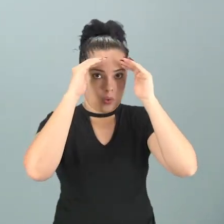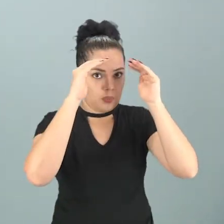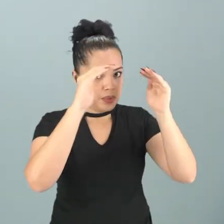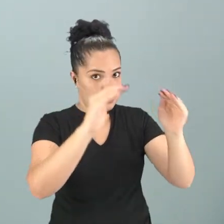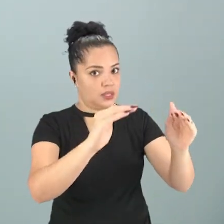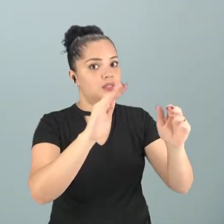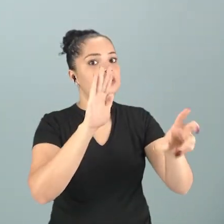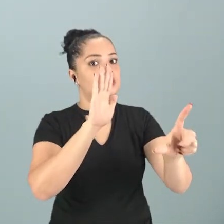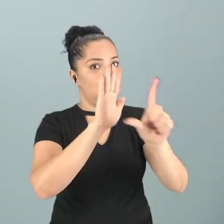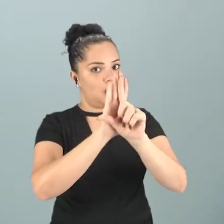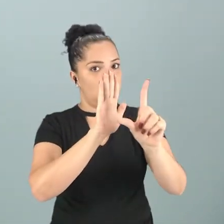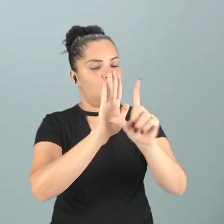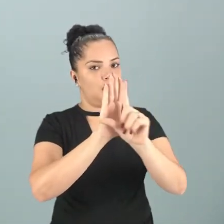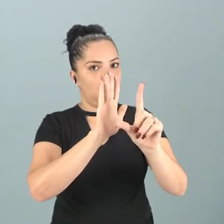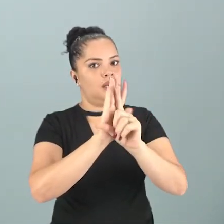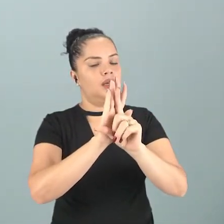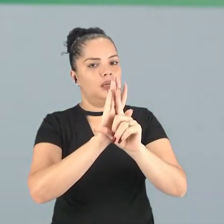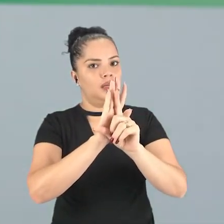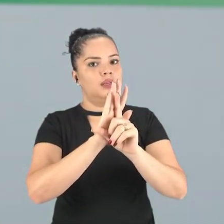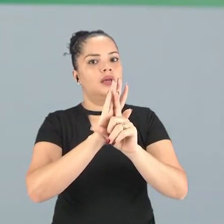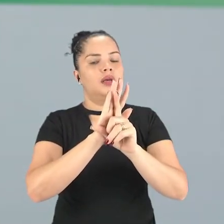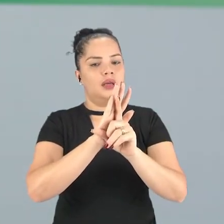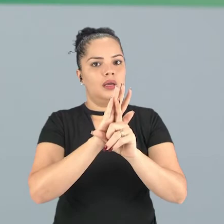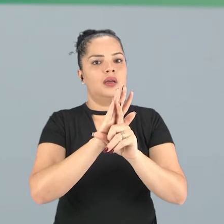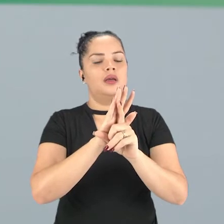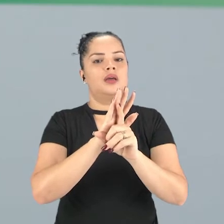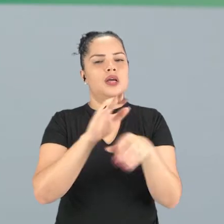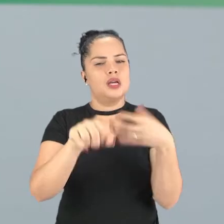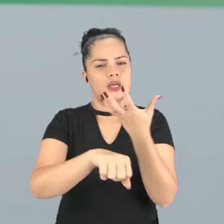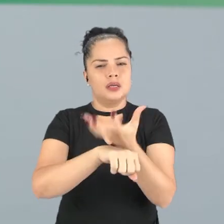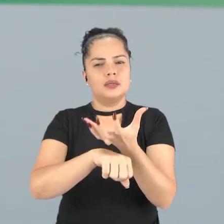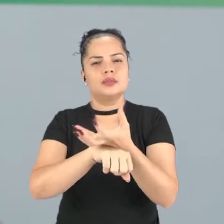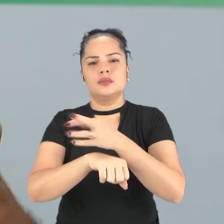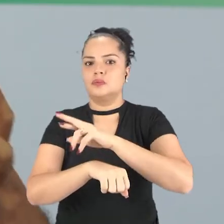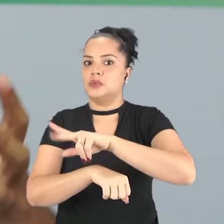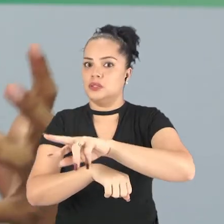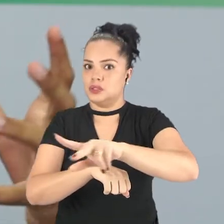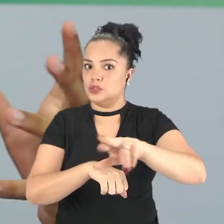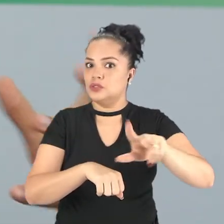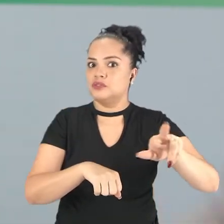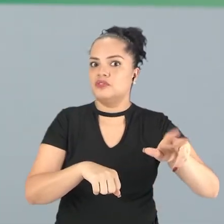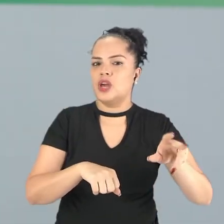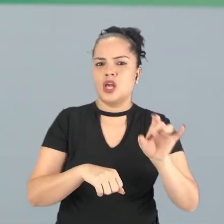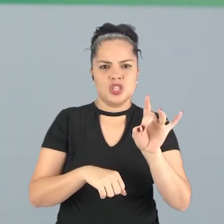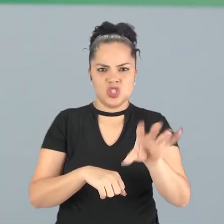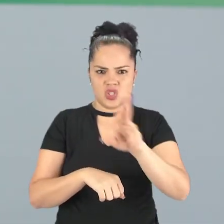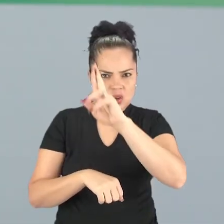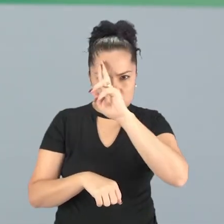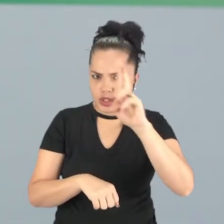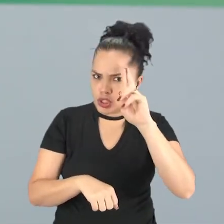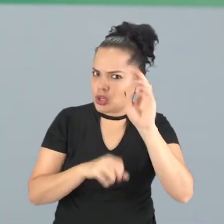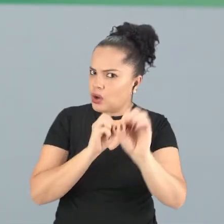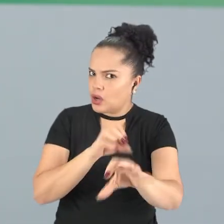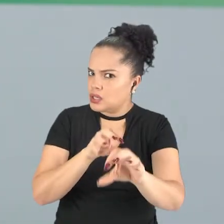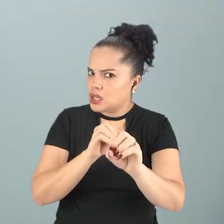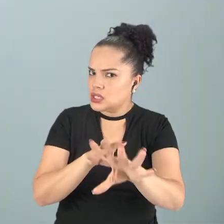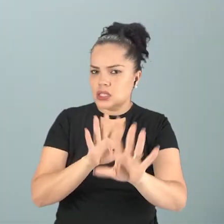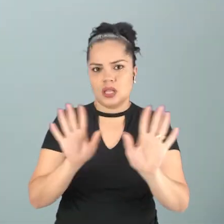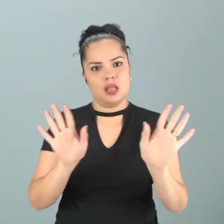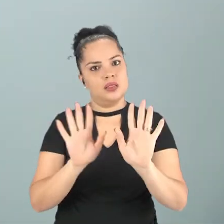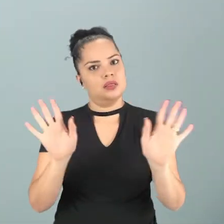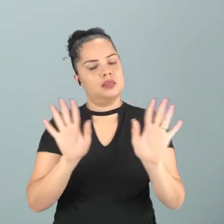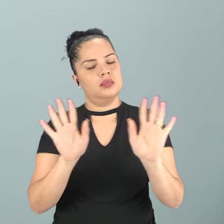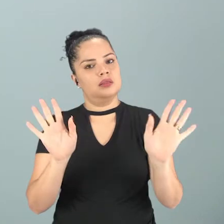uma interdisciplinaridade, ela tem que passar por todas as disciplinas. Então, não é só o professor de história que tem que falar